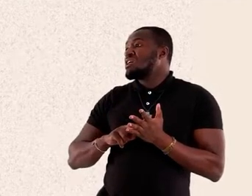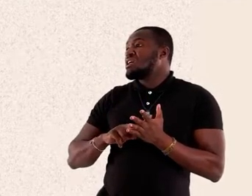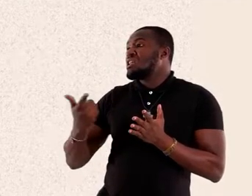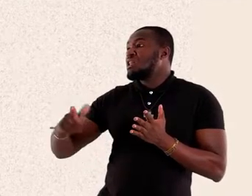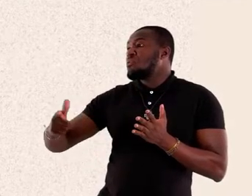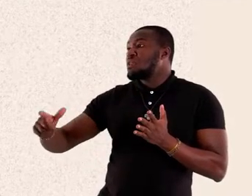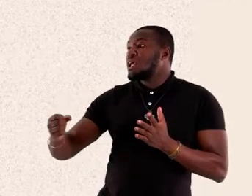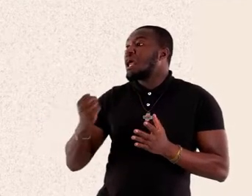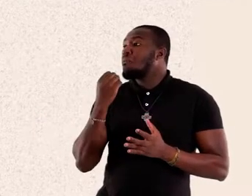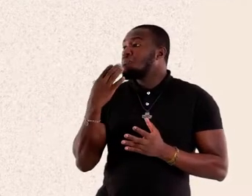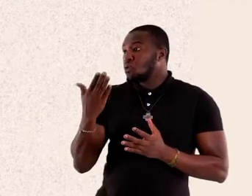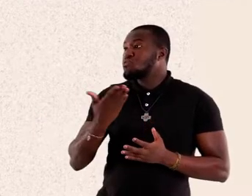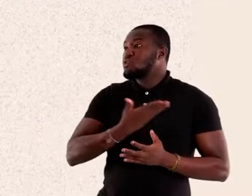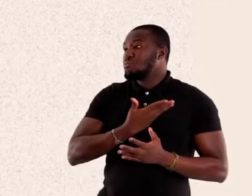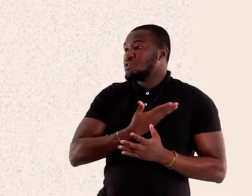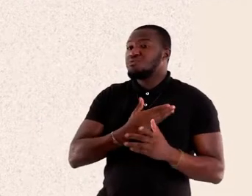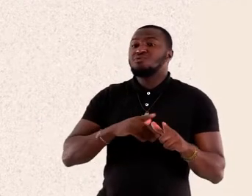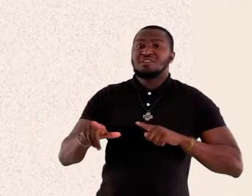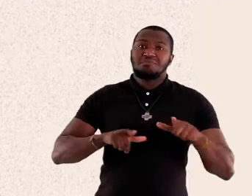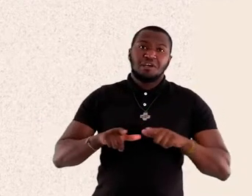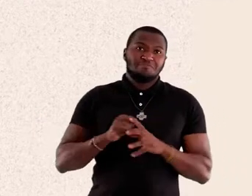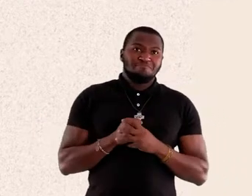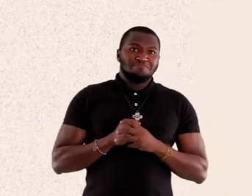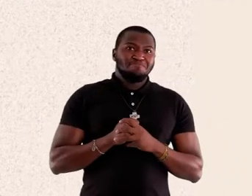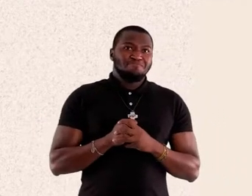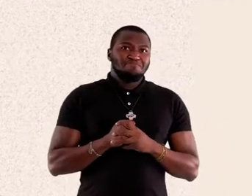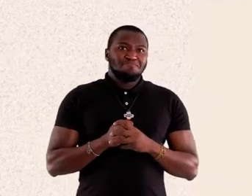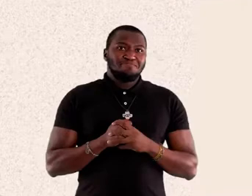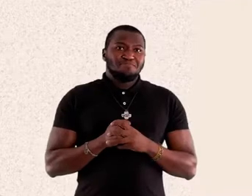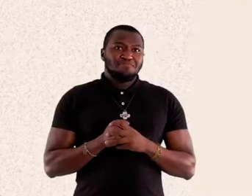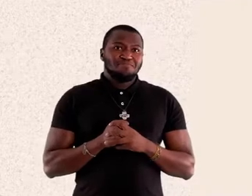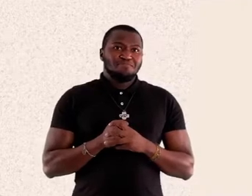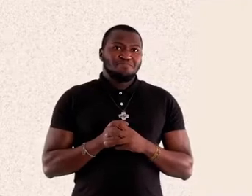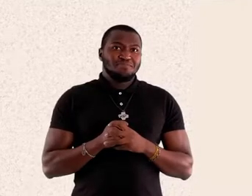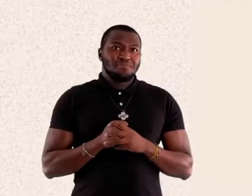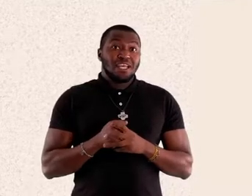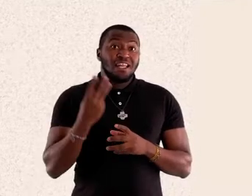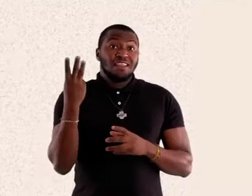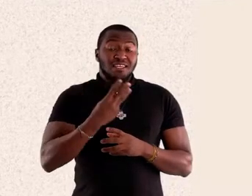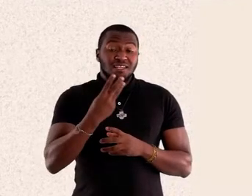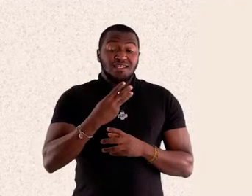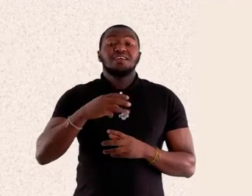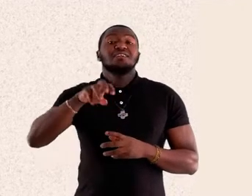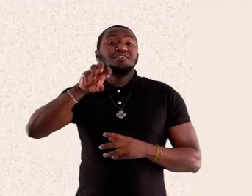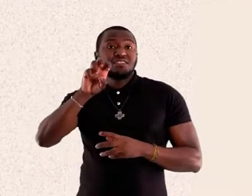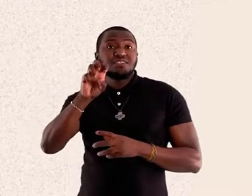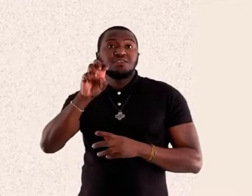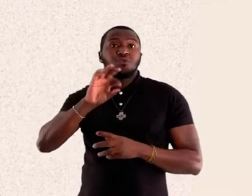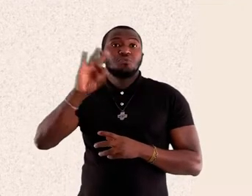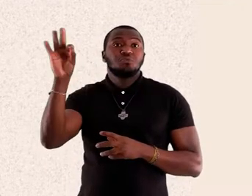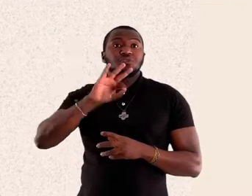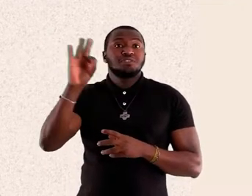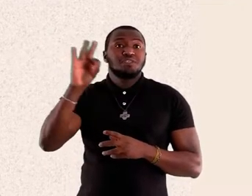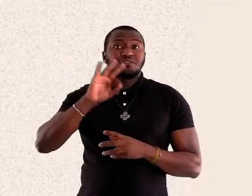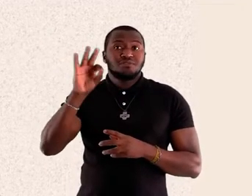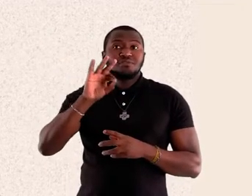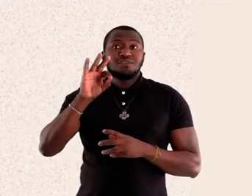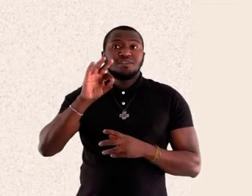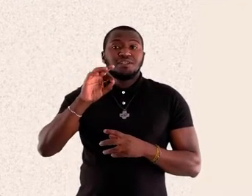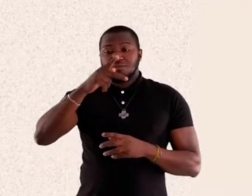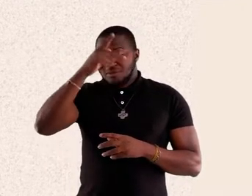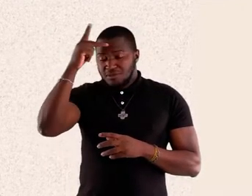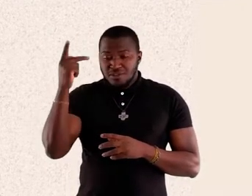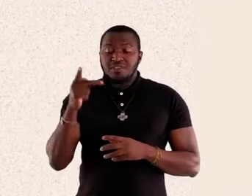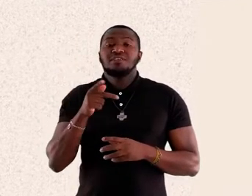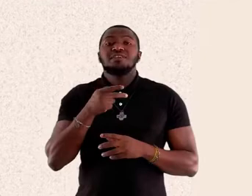de trabalho e a há 35 por são aquelas pessoas que falaram que